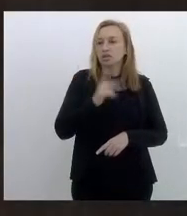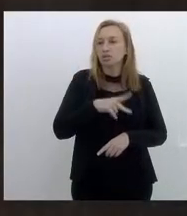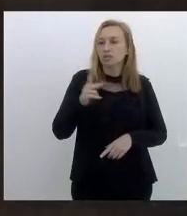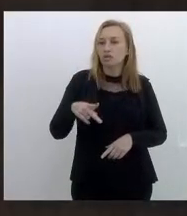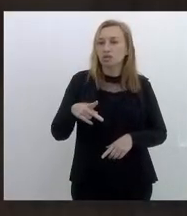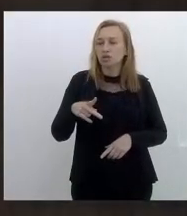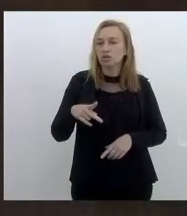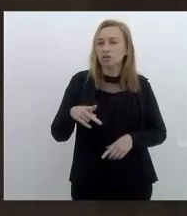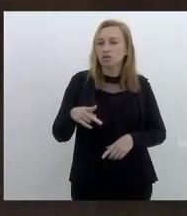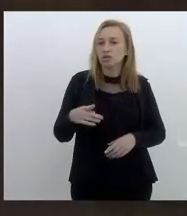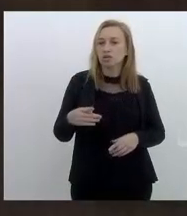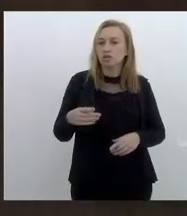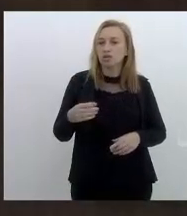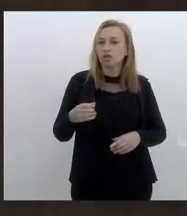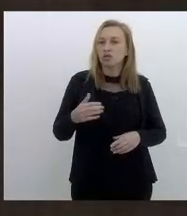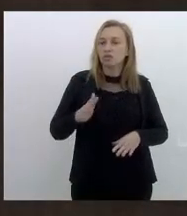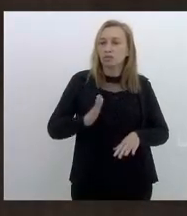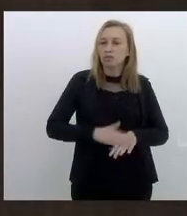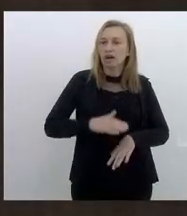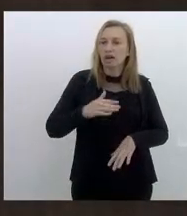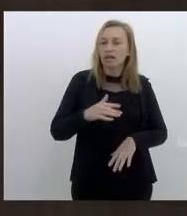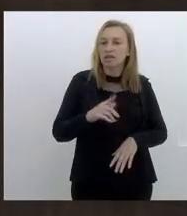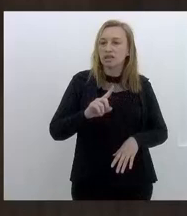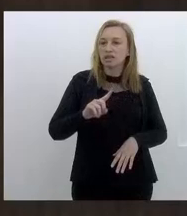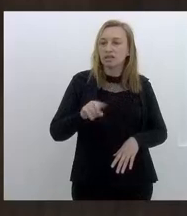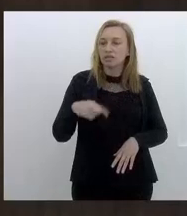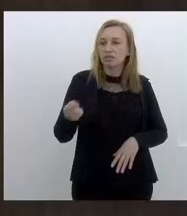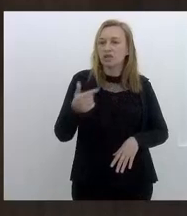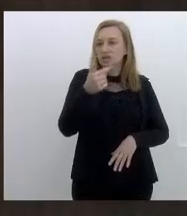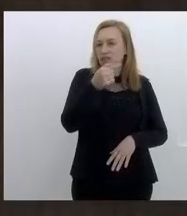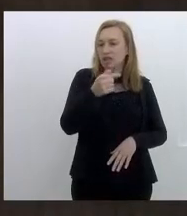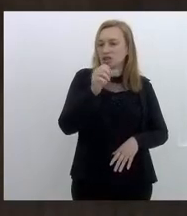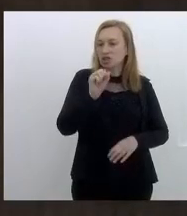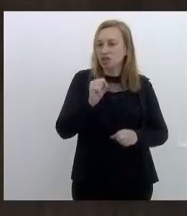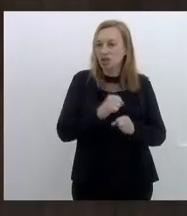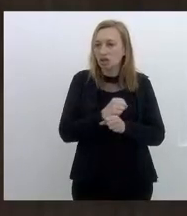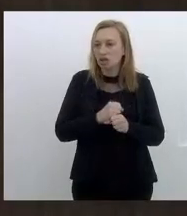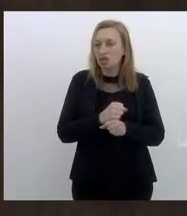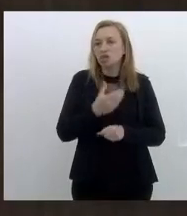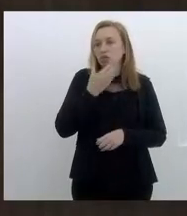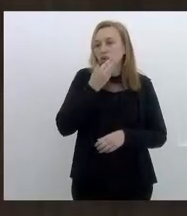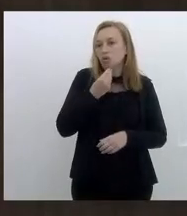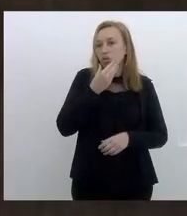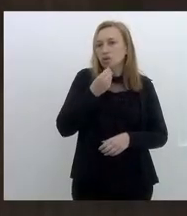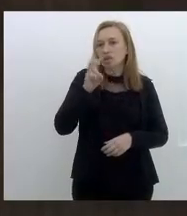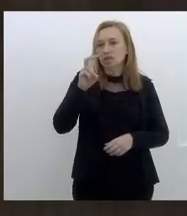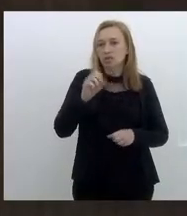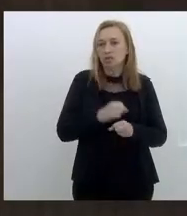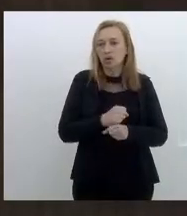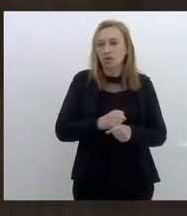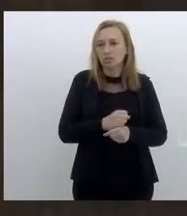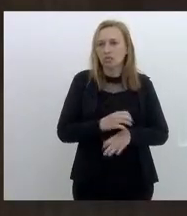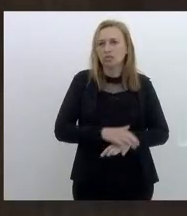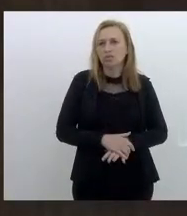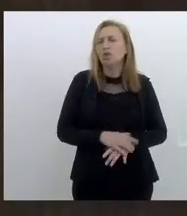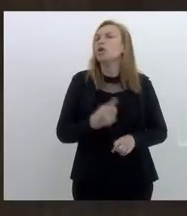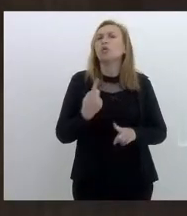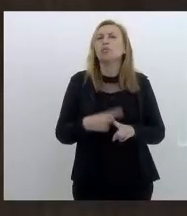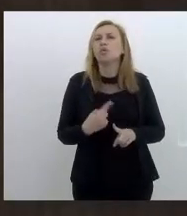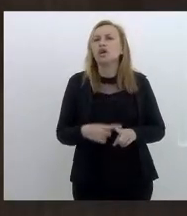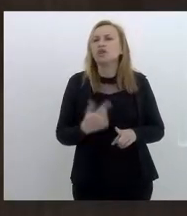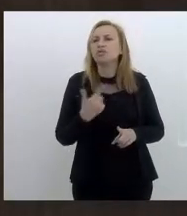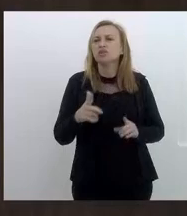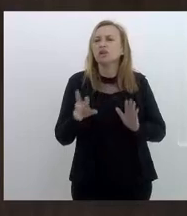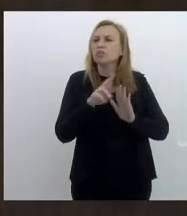professoras aumentou em sete anos e as das mulheres nós para fazer em sete anos e dos homens em cinco anos porque